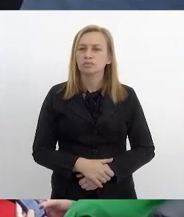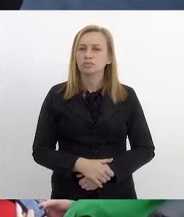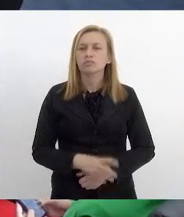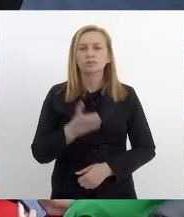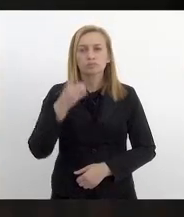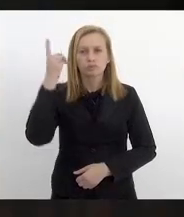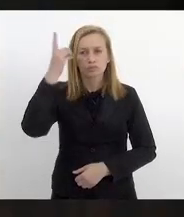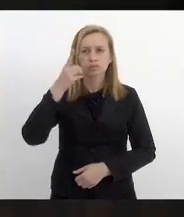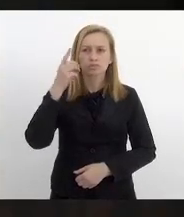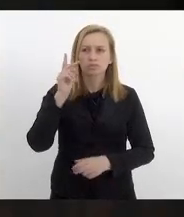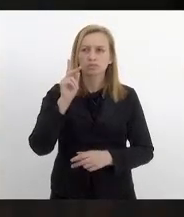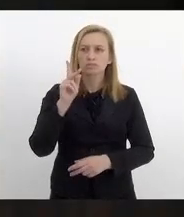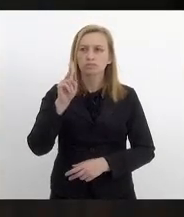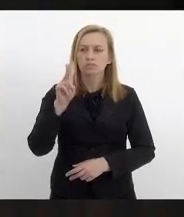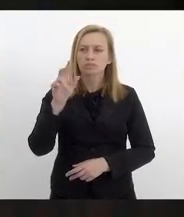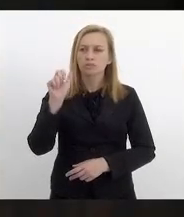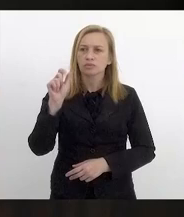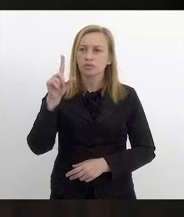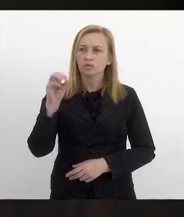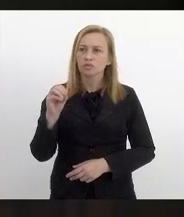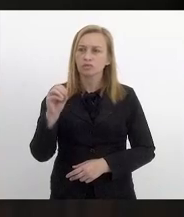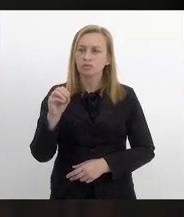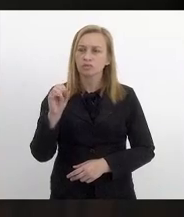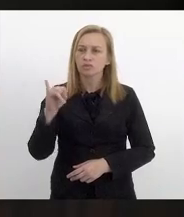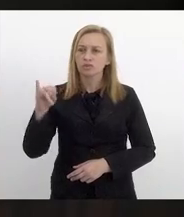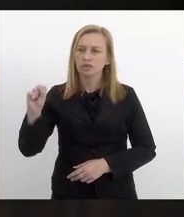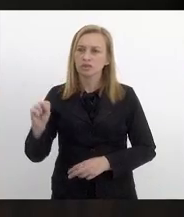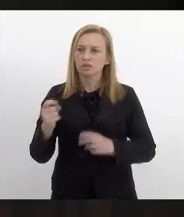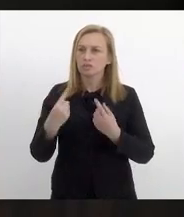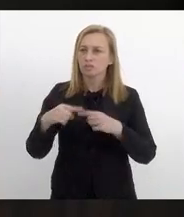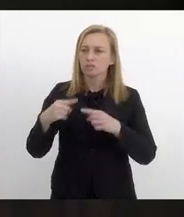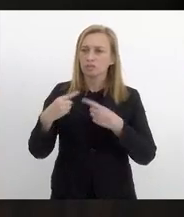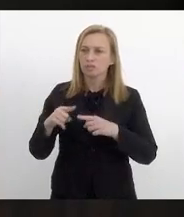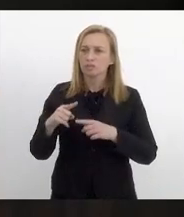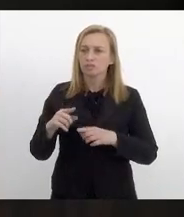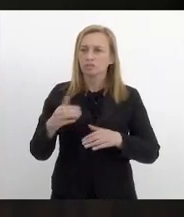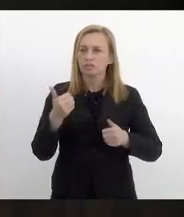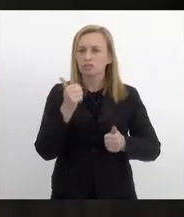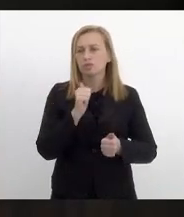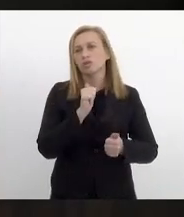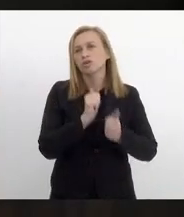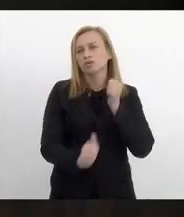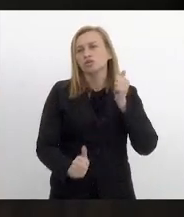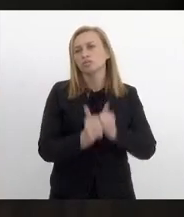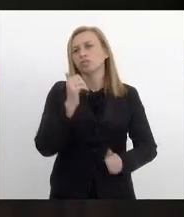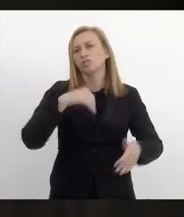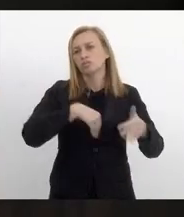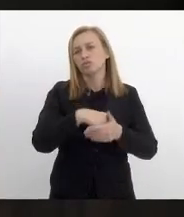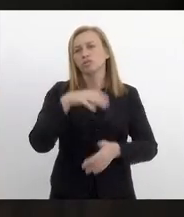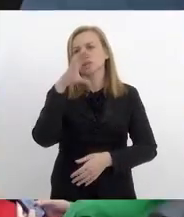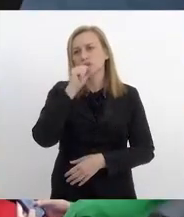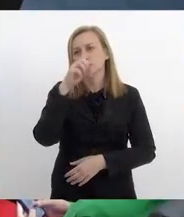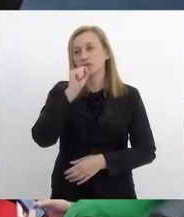Deputado Valdo César está me provocando aqui por conta do futebol de sábado. Já já eu daria as explicações.